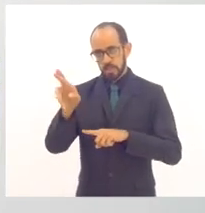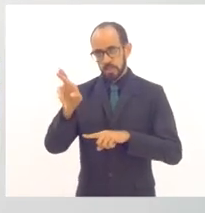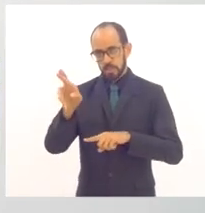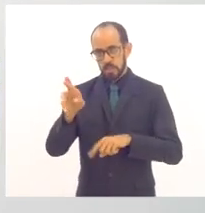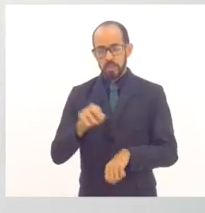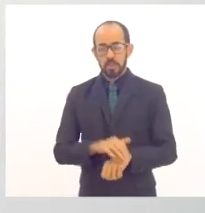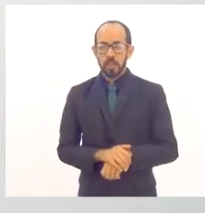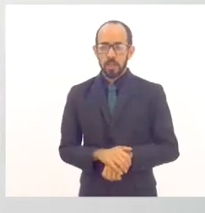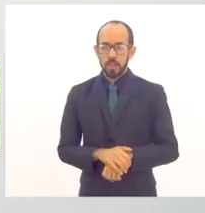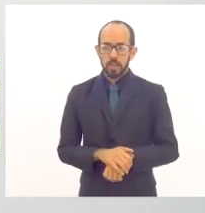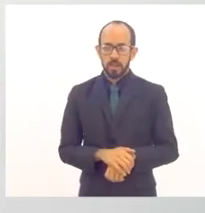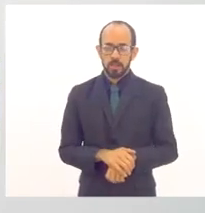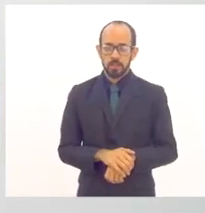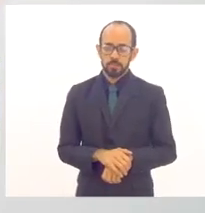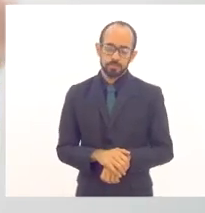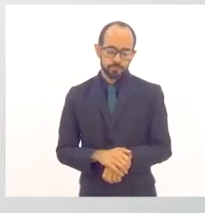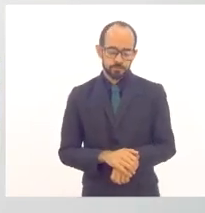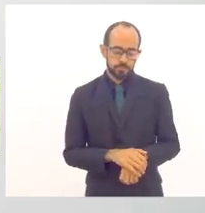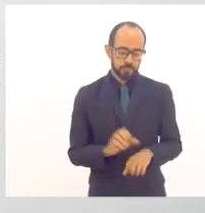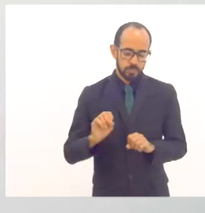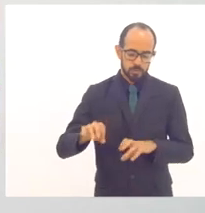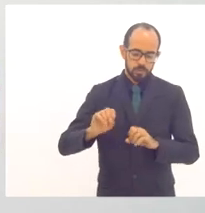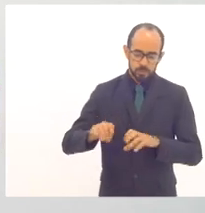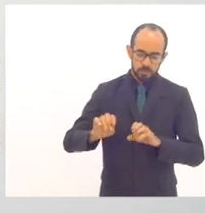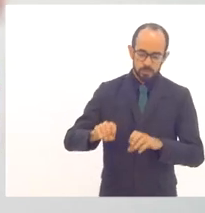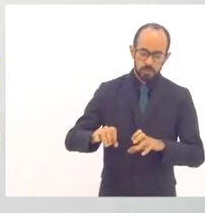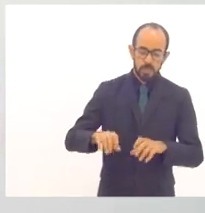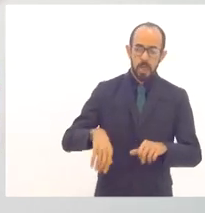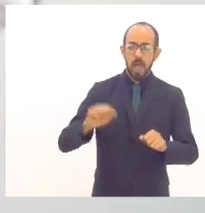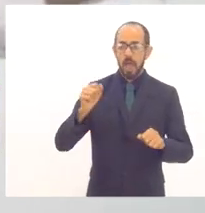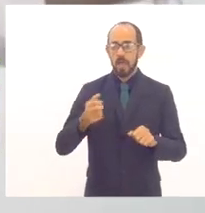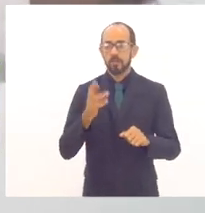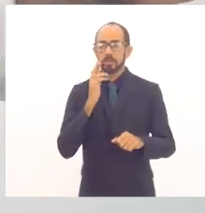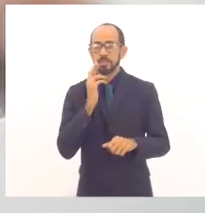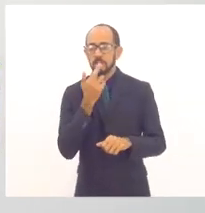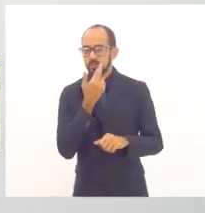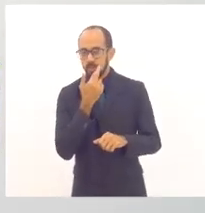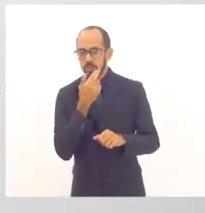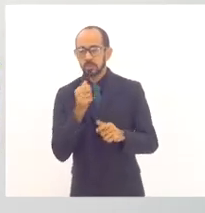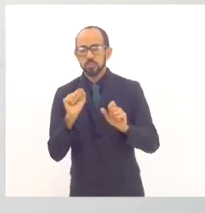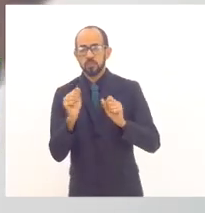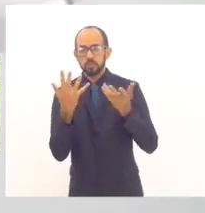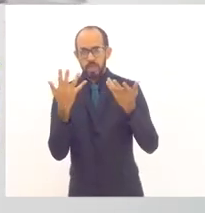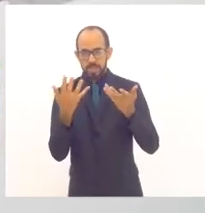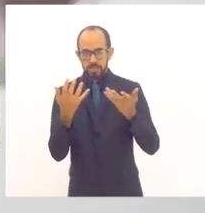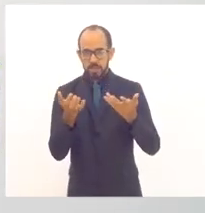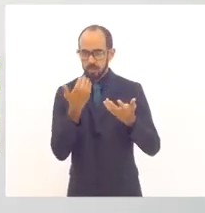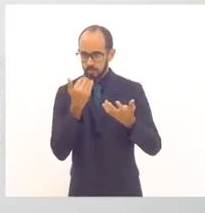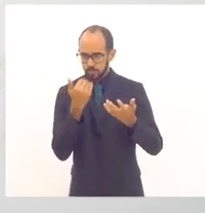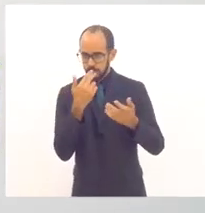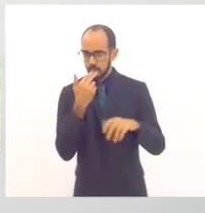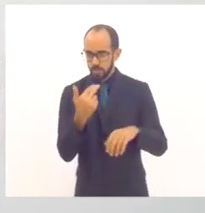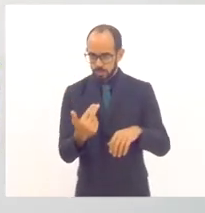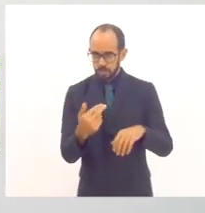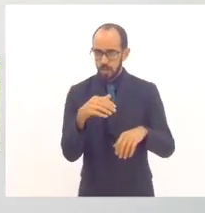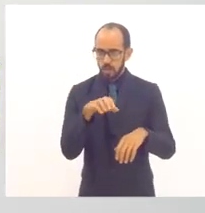Ecobuffet, ensinar o pessoal a fazer bufês, comida e até sobreviver disso, com o pessoal da nutrição da